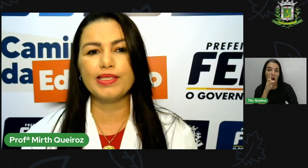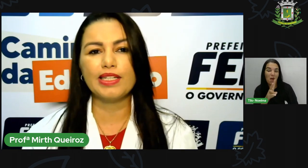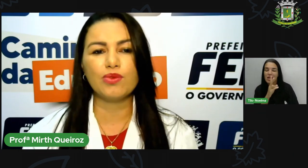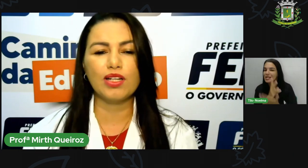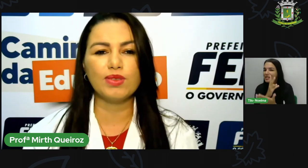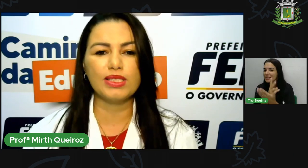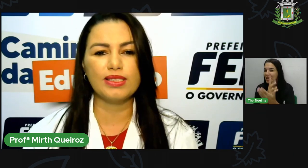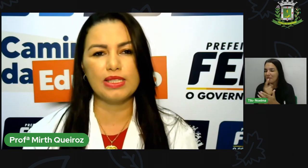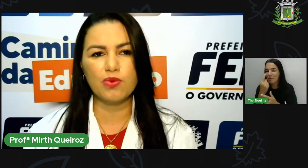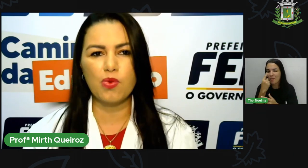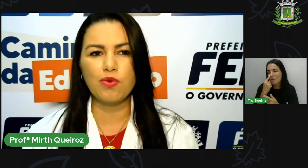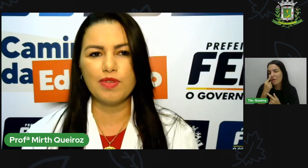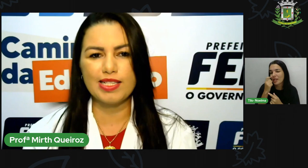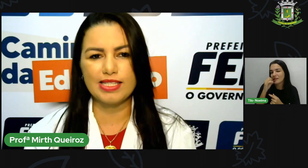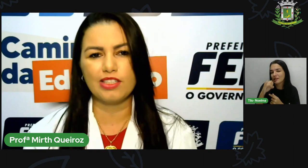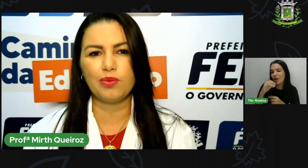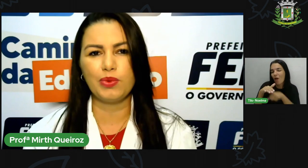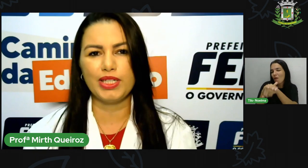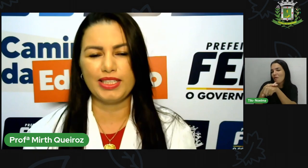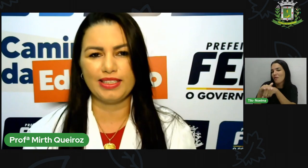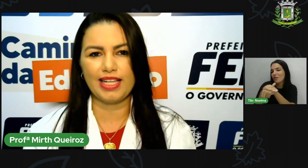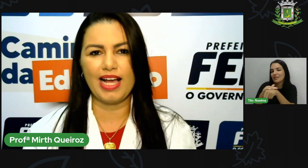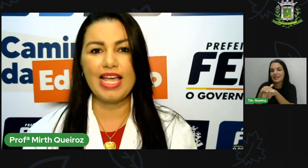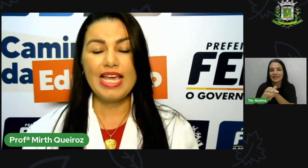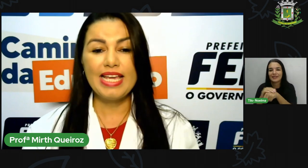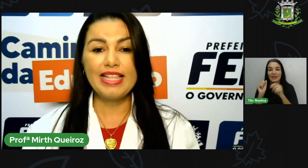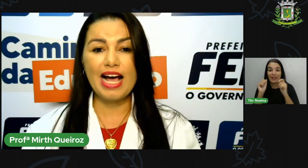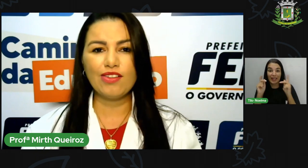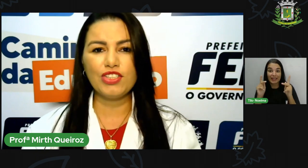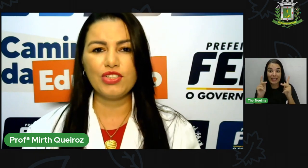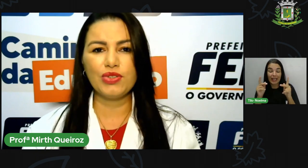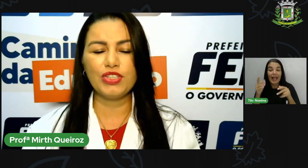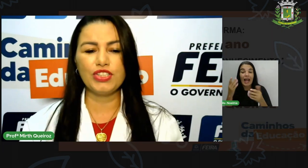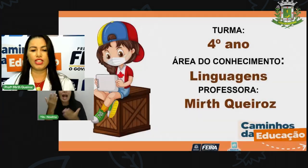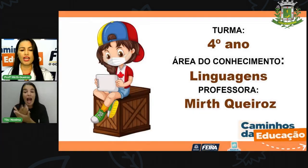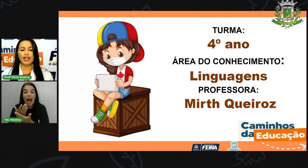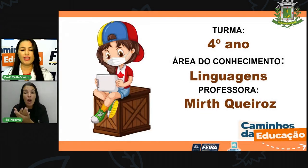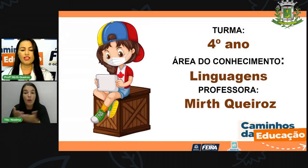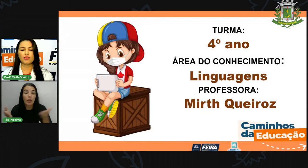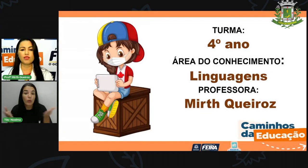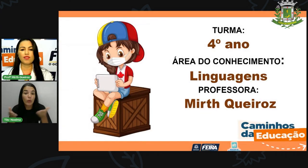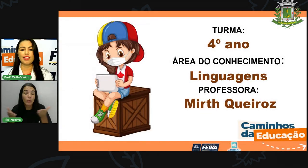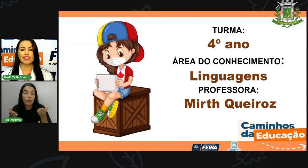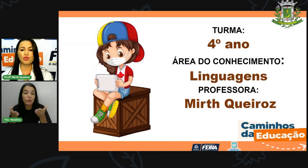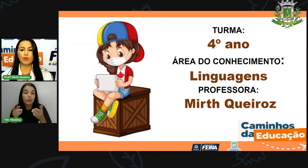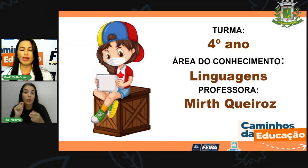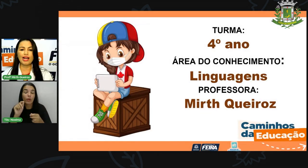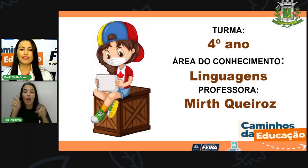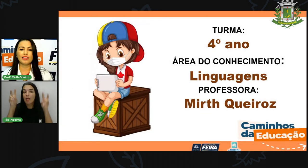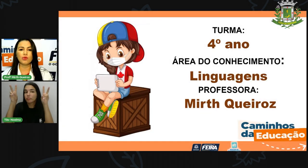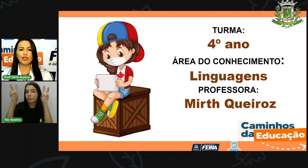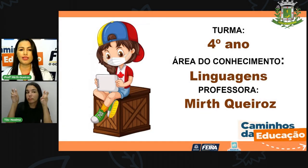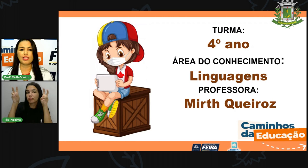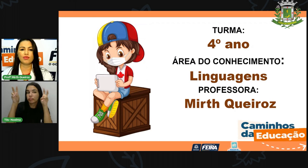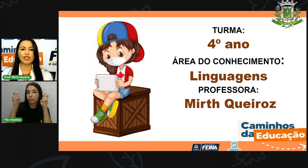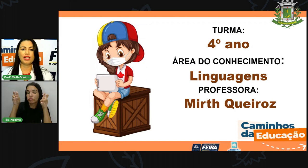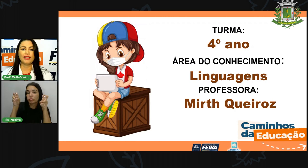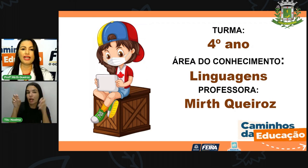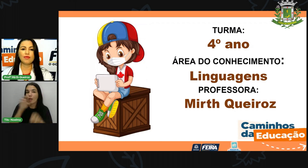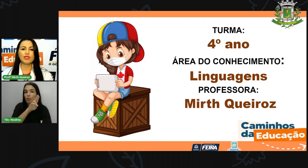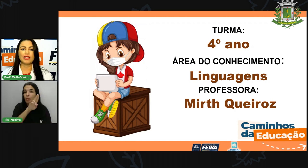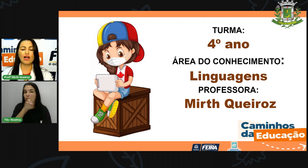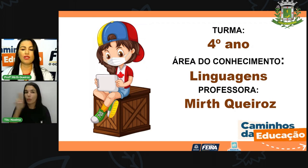estão pensando, o que que vocês estão conversando por aí, tá? E na aula de hoje, nós vamos falar sobre